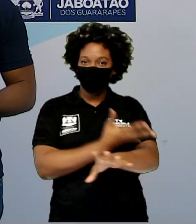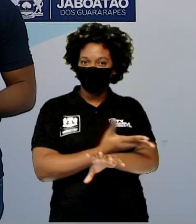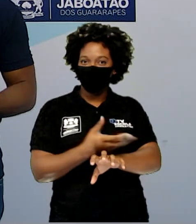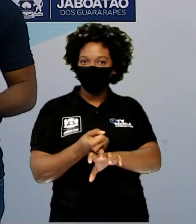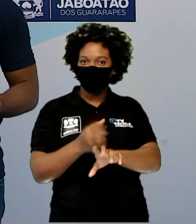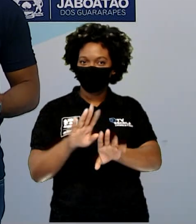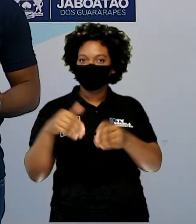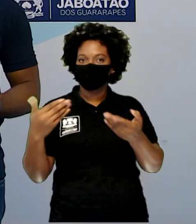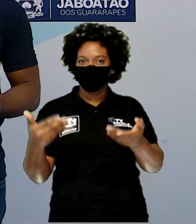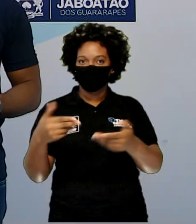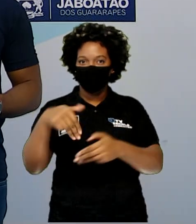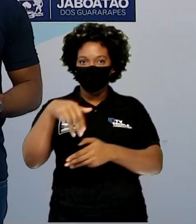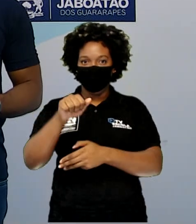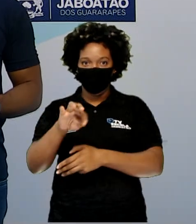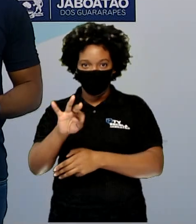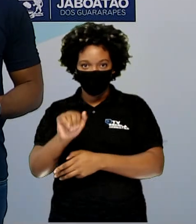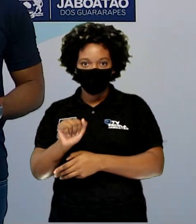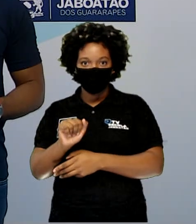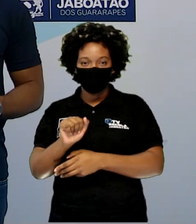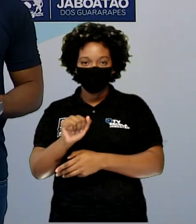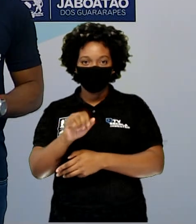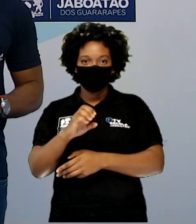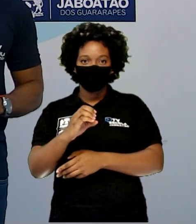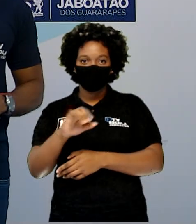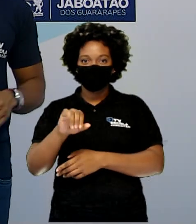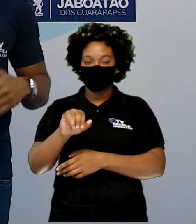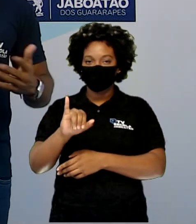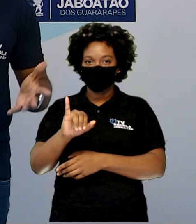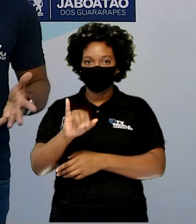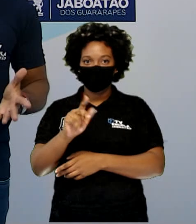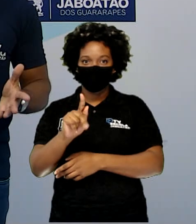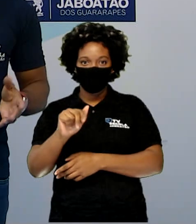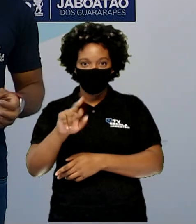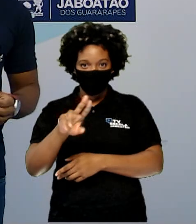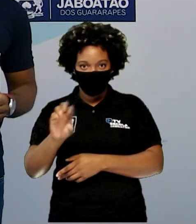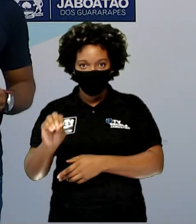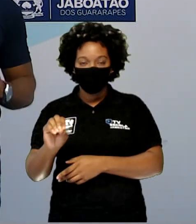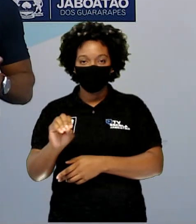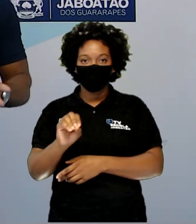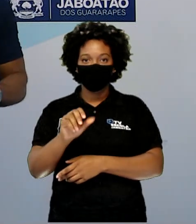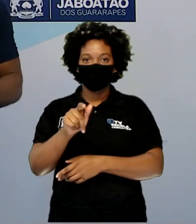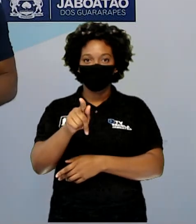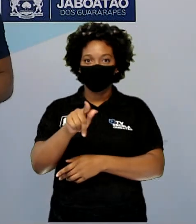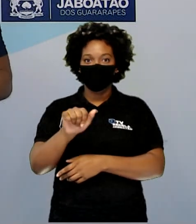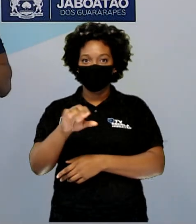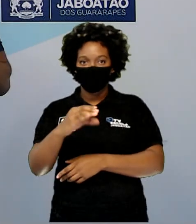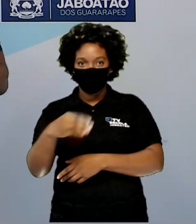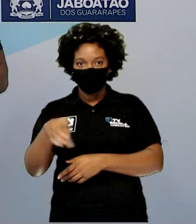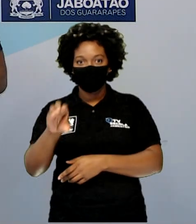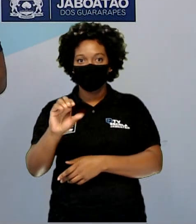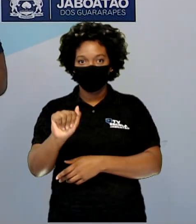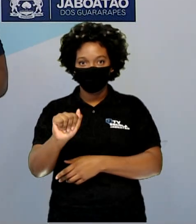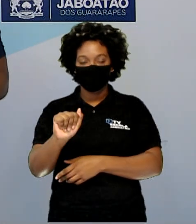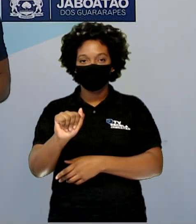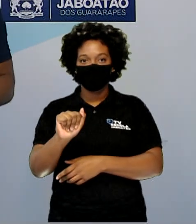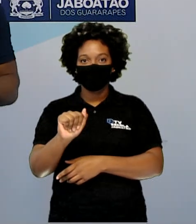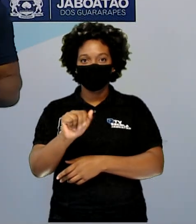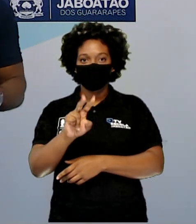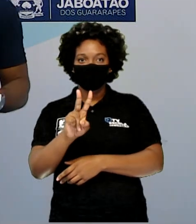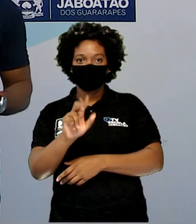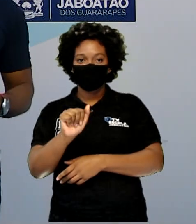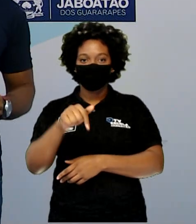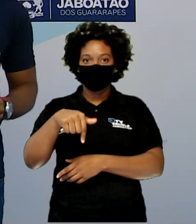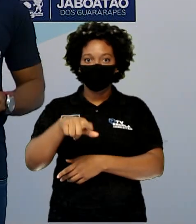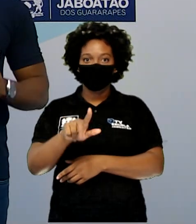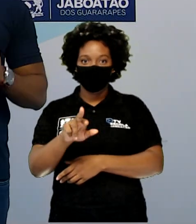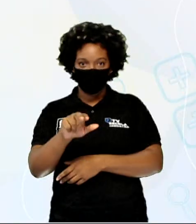tem mata, cigarro de paia, paioça, eito, vaqueiro,